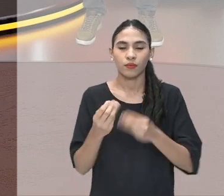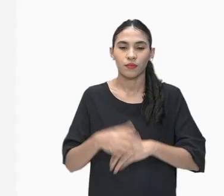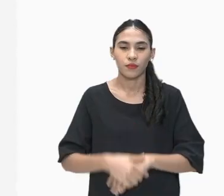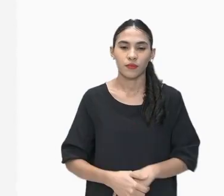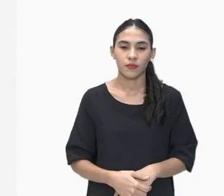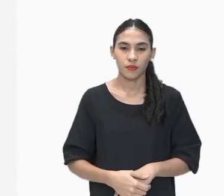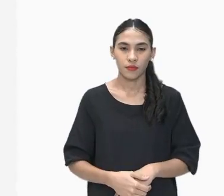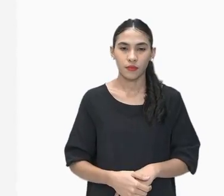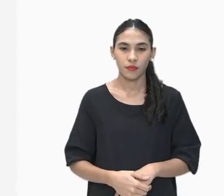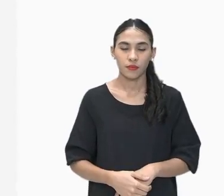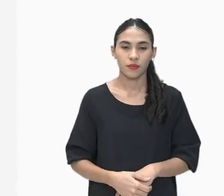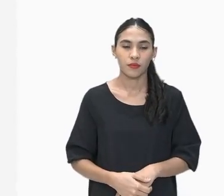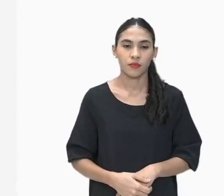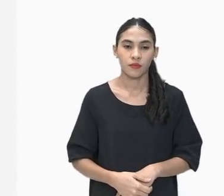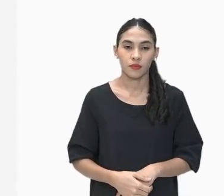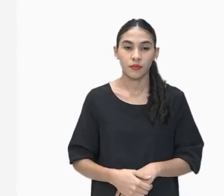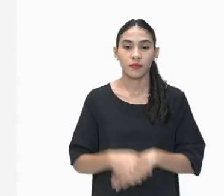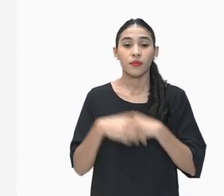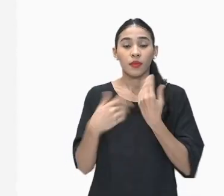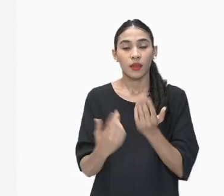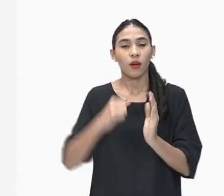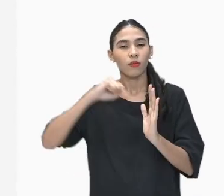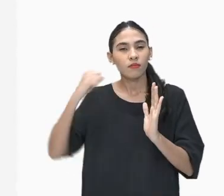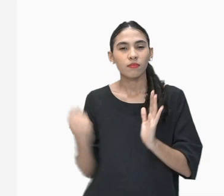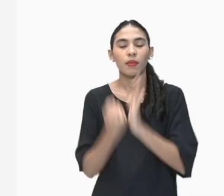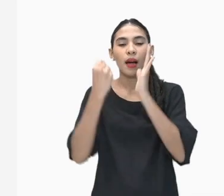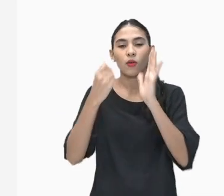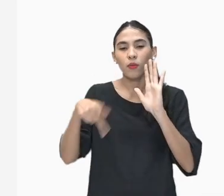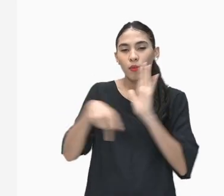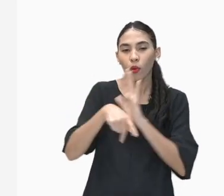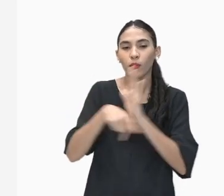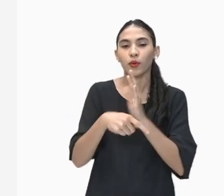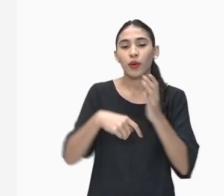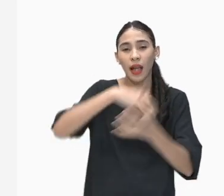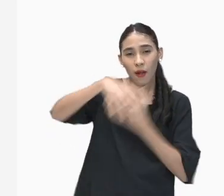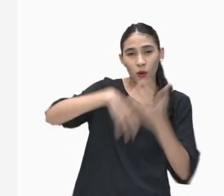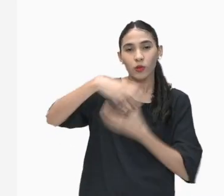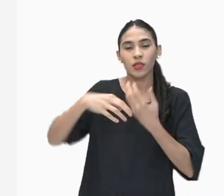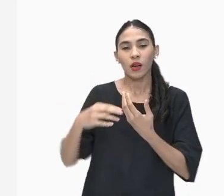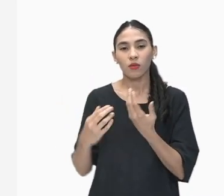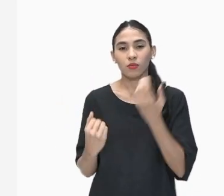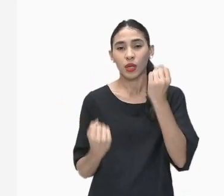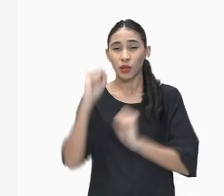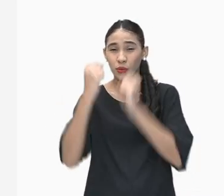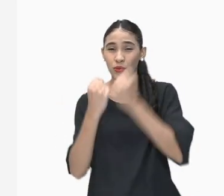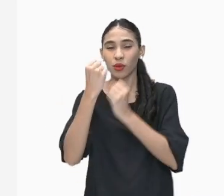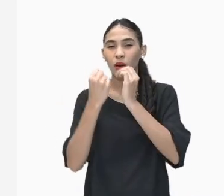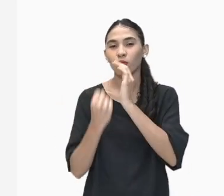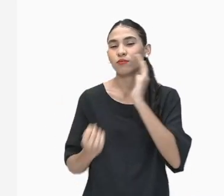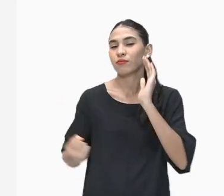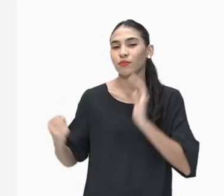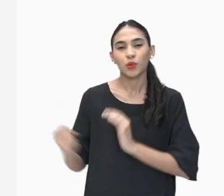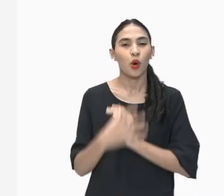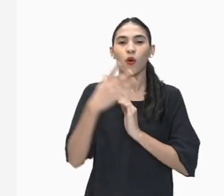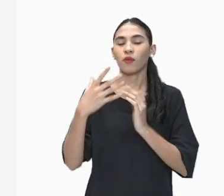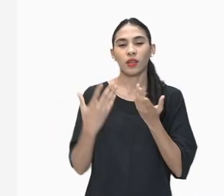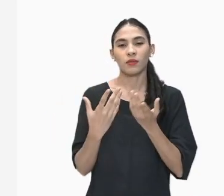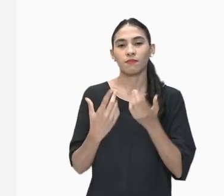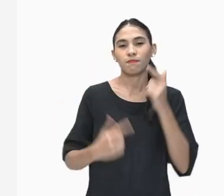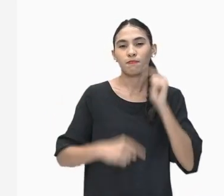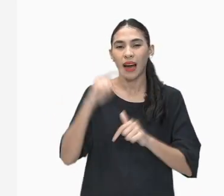maquinofatura? Vamos lá? Então o advento da Revolução Industrial inaugurou uma nova maneira de se produzir, chamada